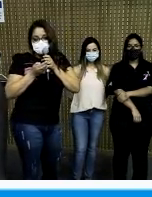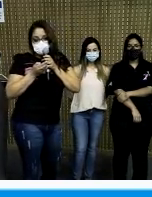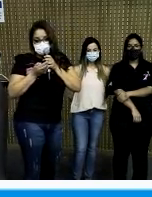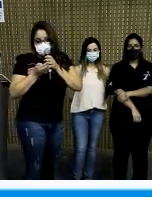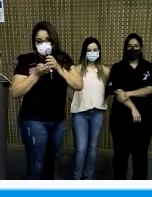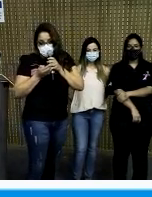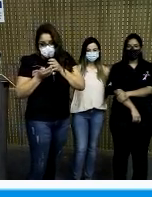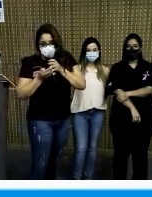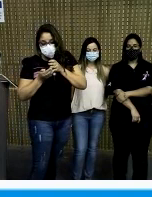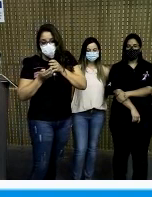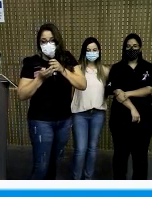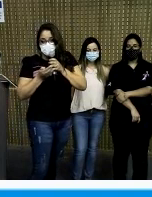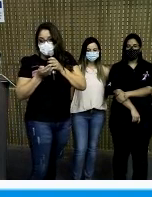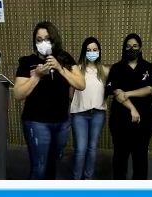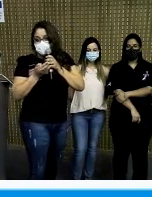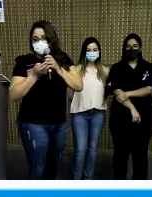Na saúde da mulher,